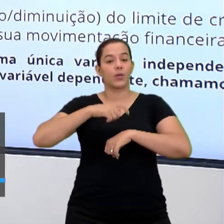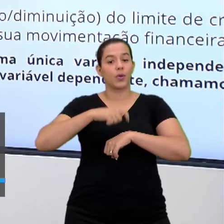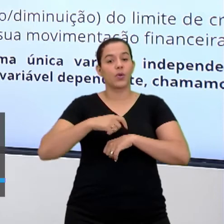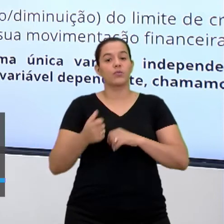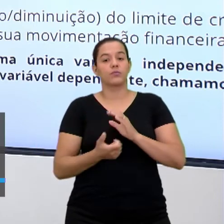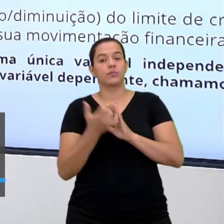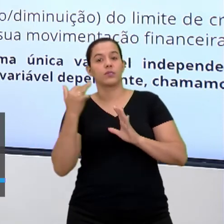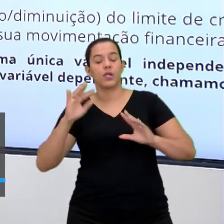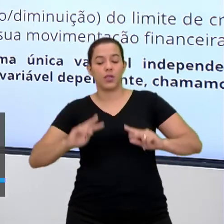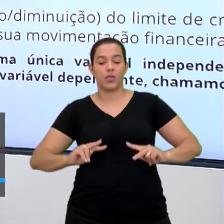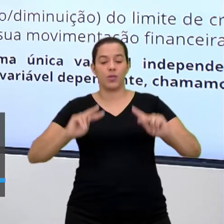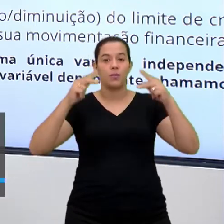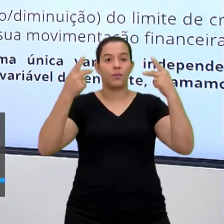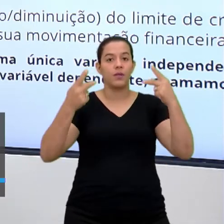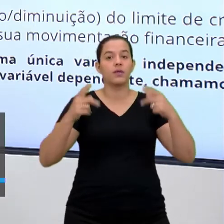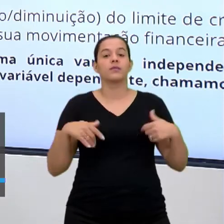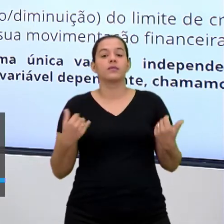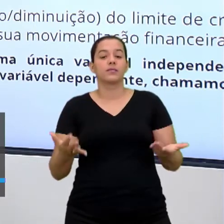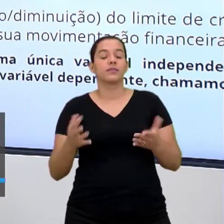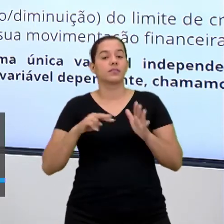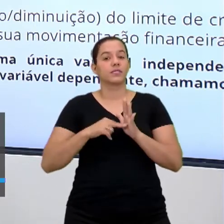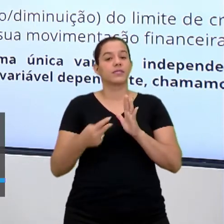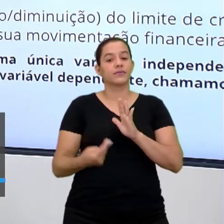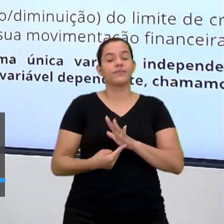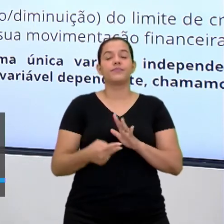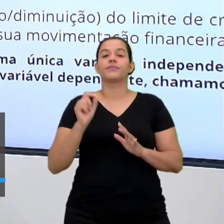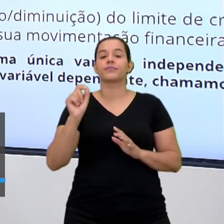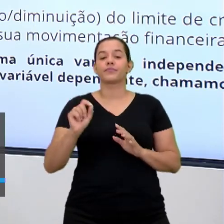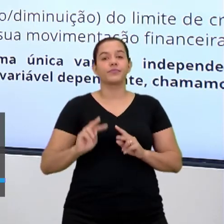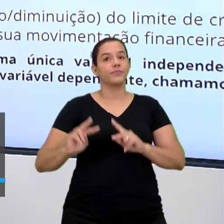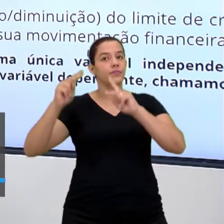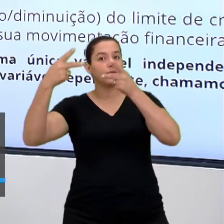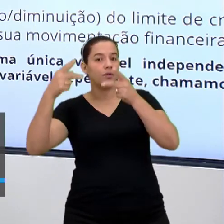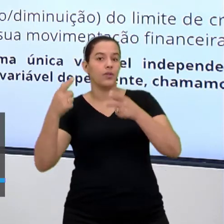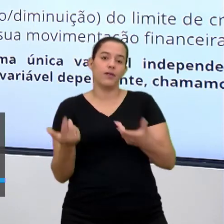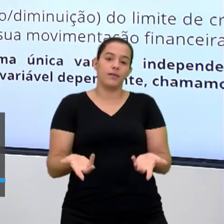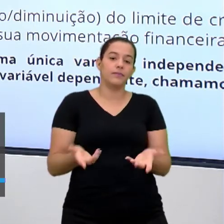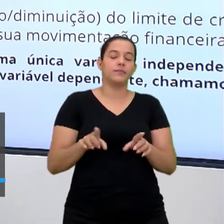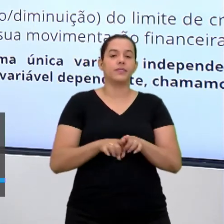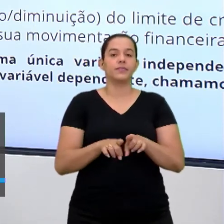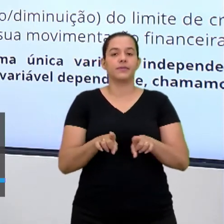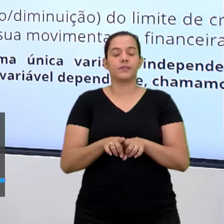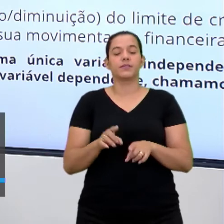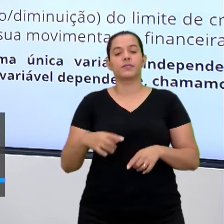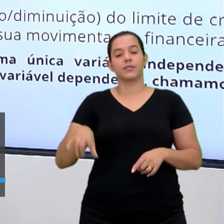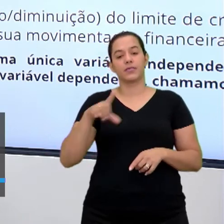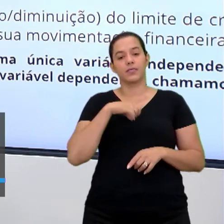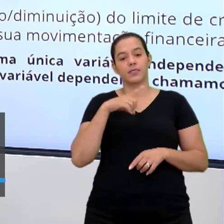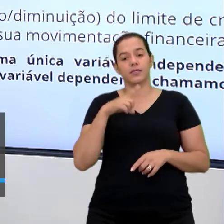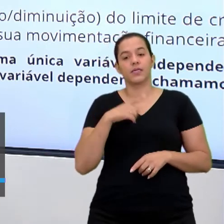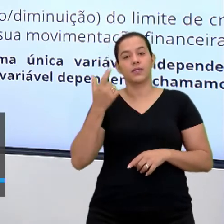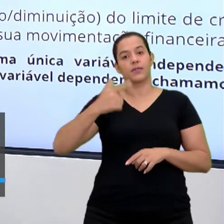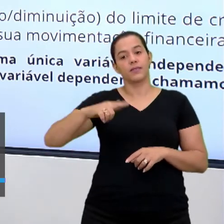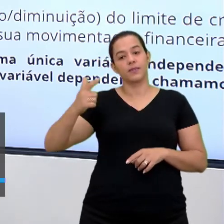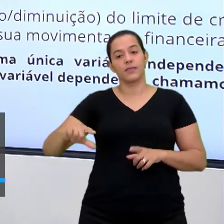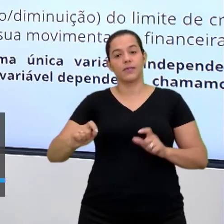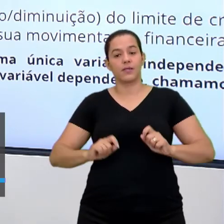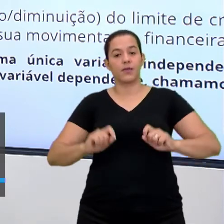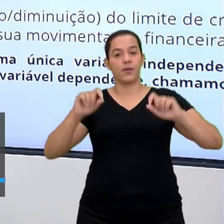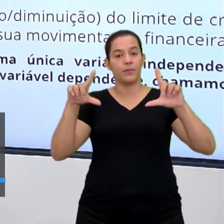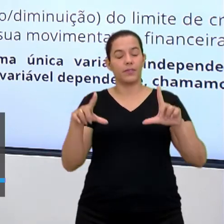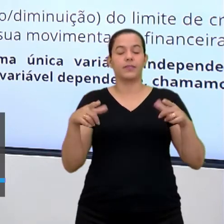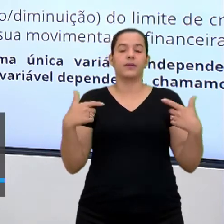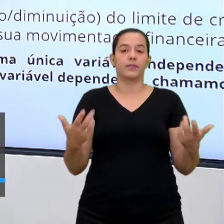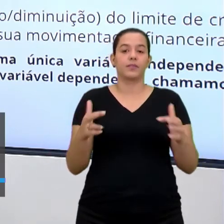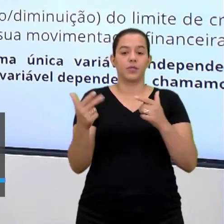pessoas dobrar, o que acontece? Não significa que os gastos vão dobrar também, tá ok? Mas na prática significa que eles vão aumentar de alguma